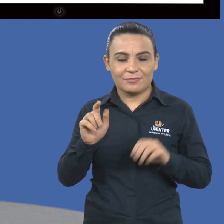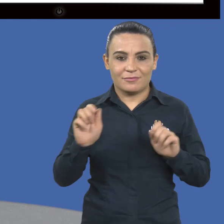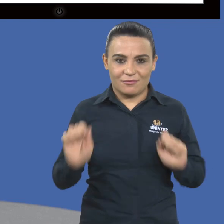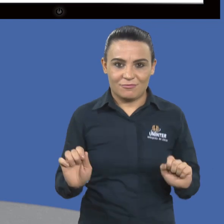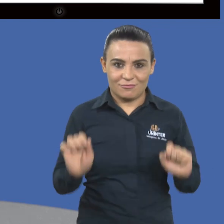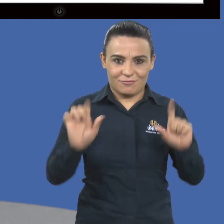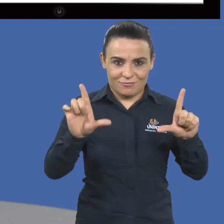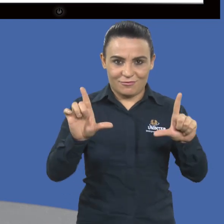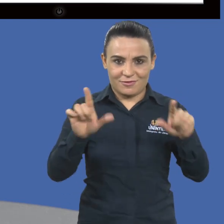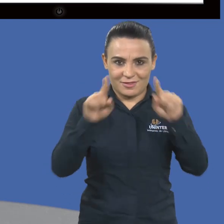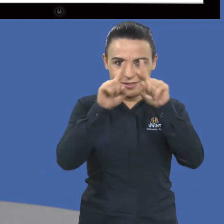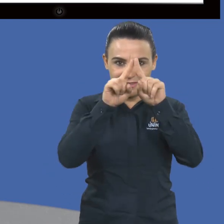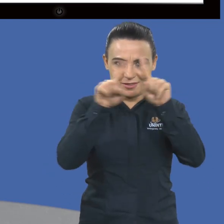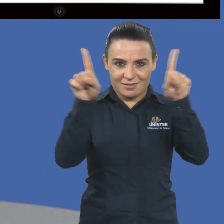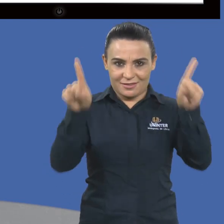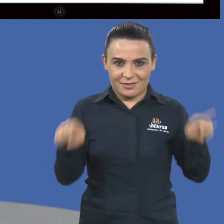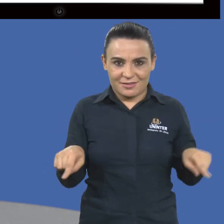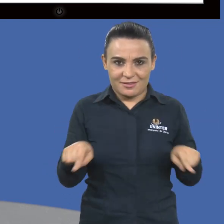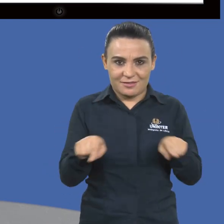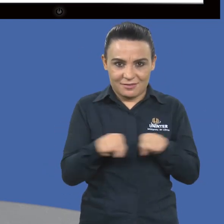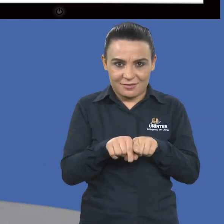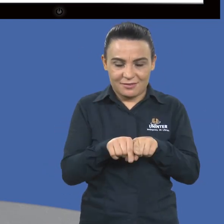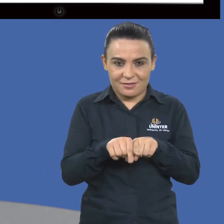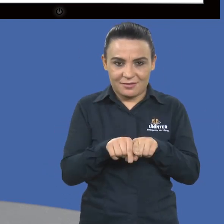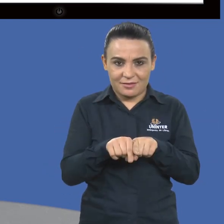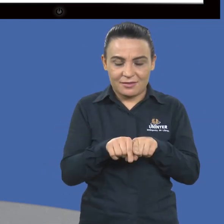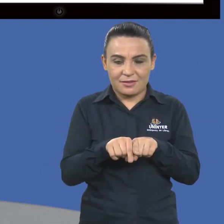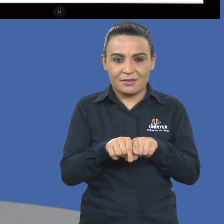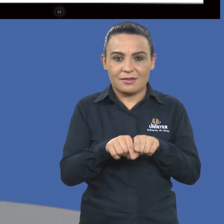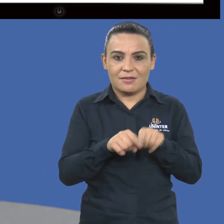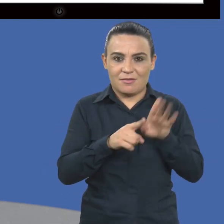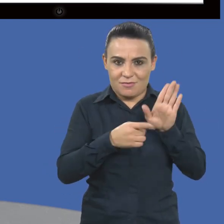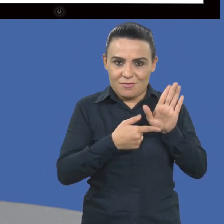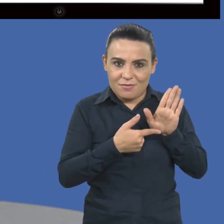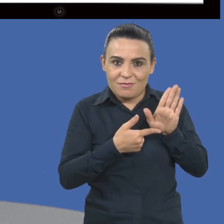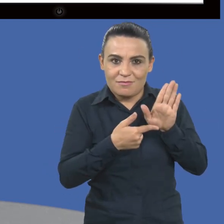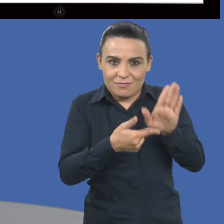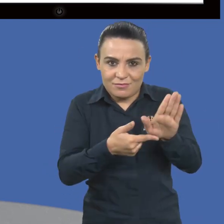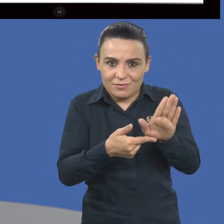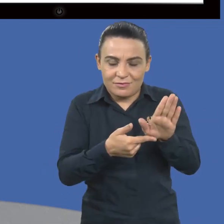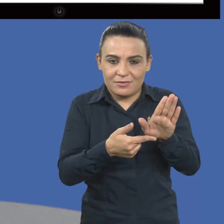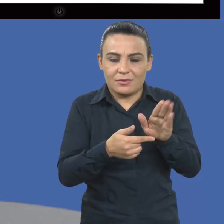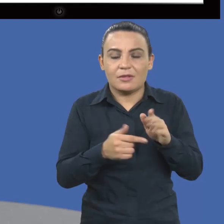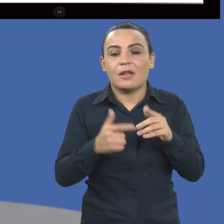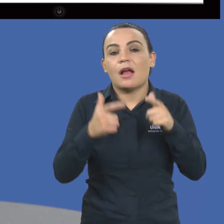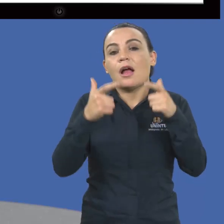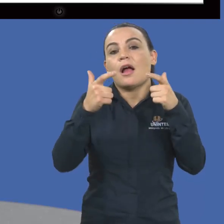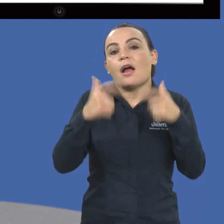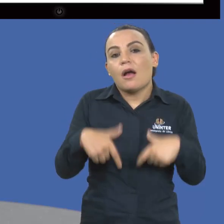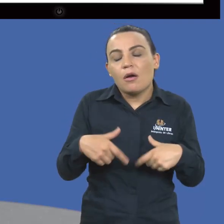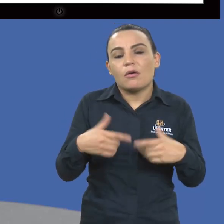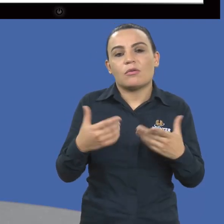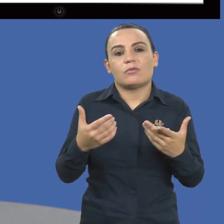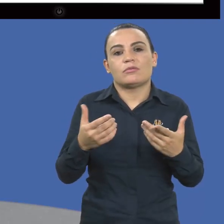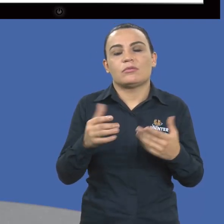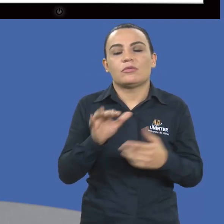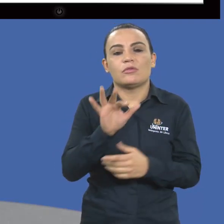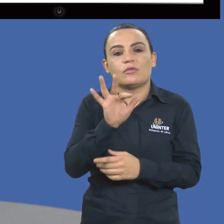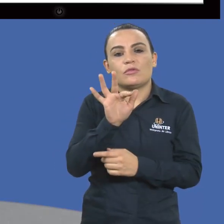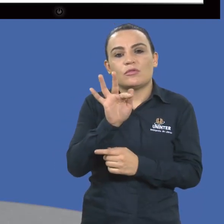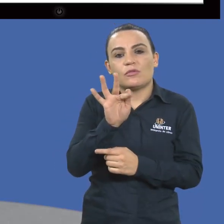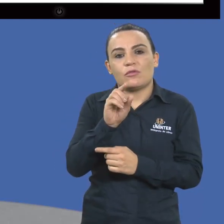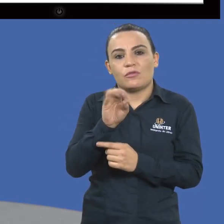mostrando, assim, de uma maneira bem didática, né? Nós estamos citando ali a fonte de onde